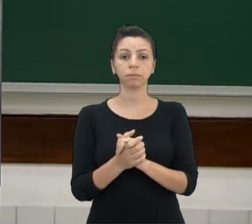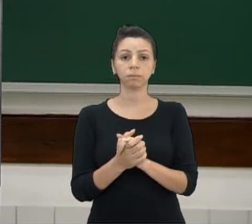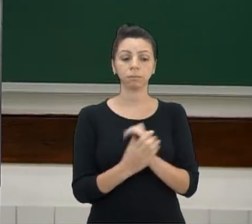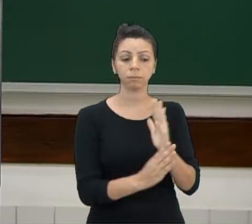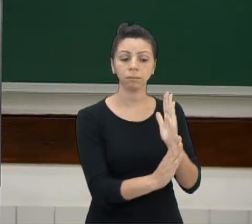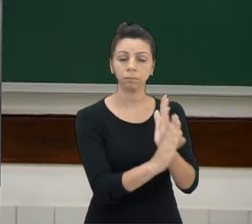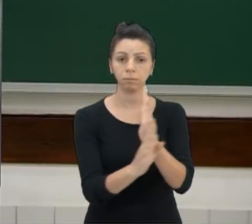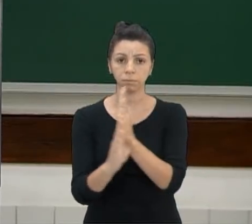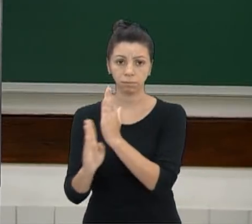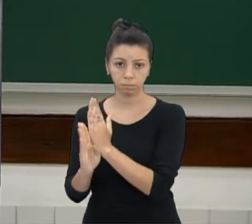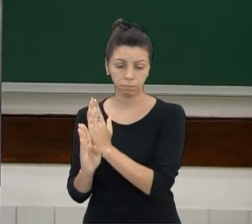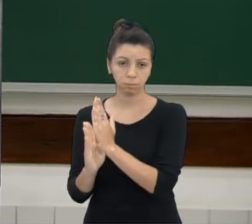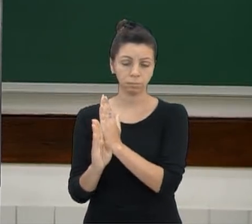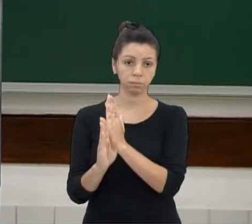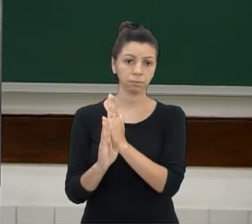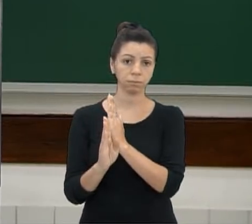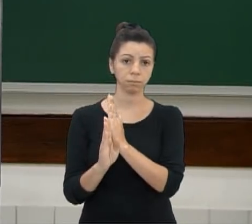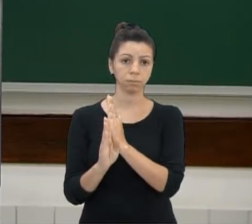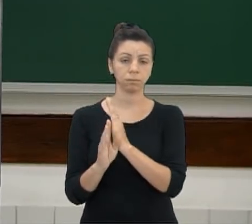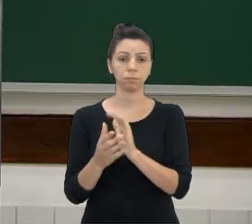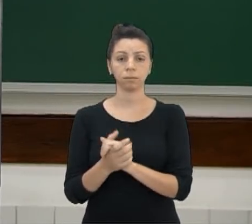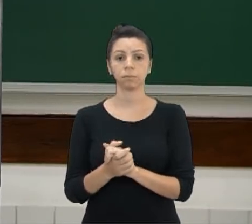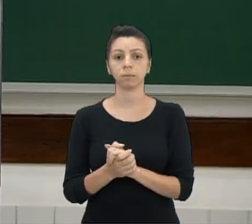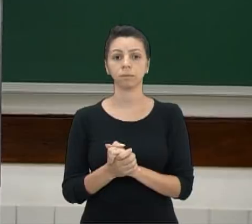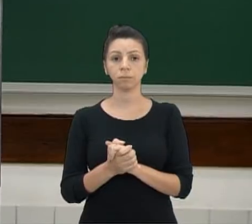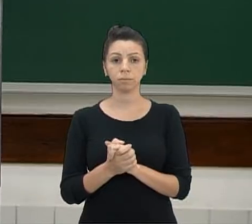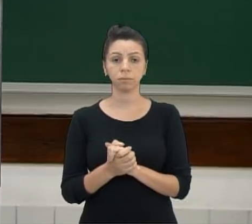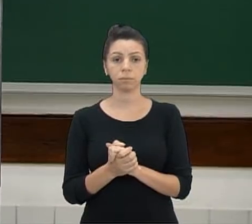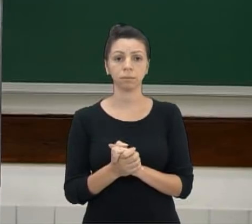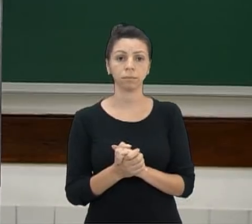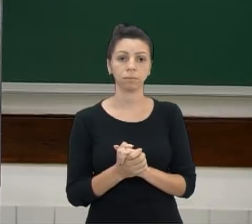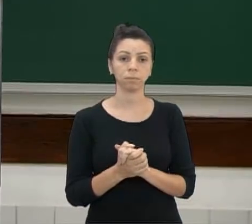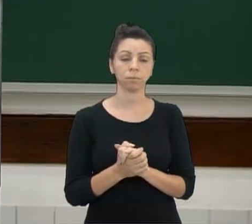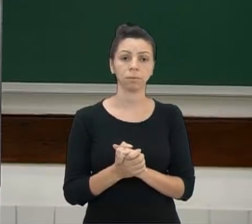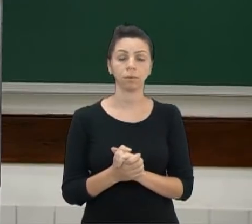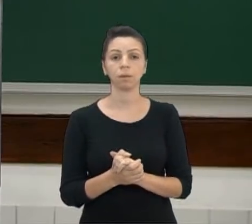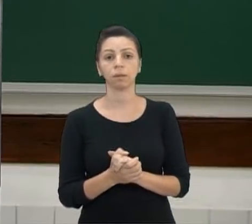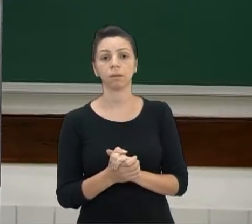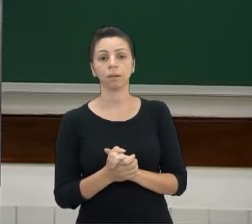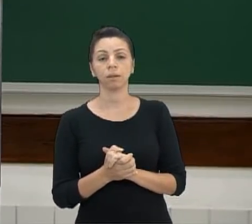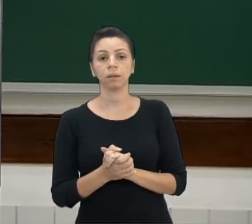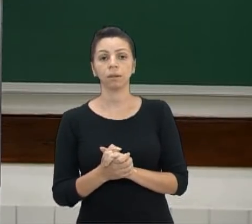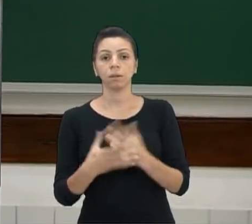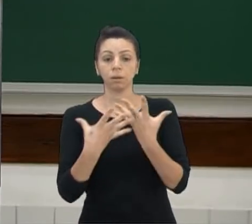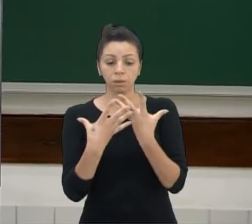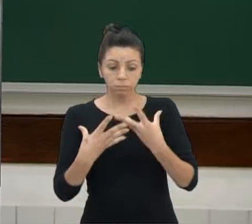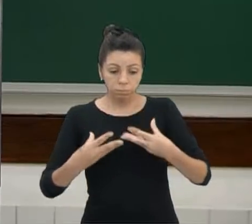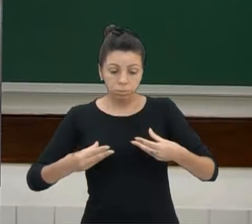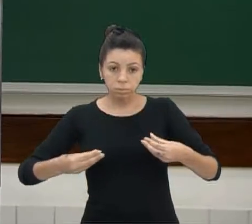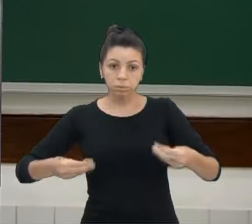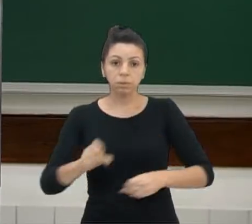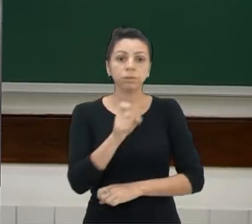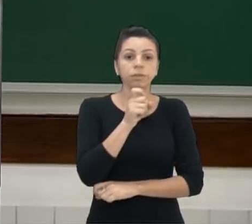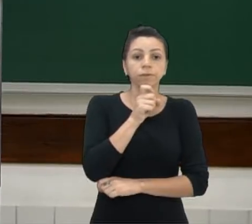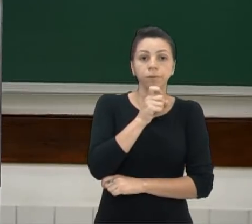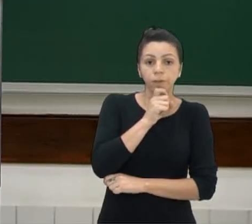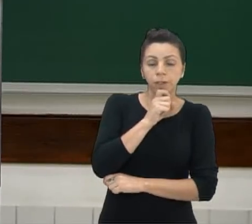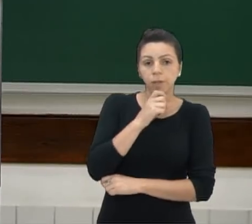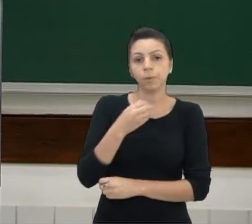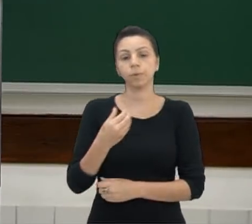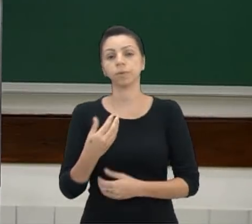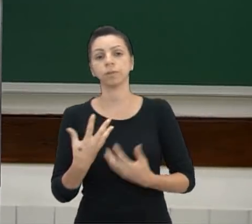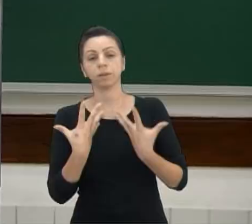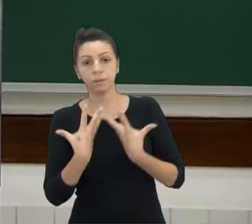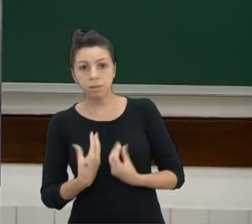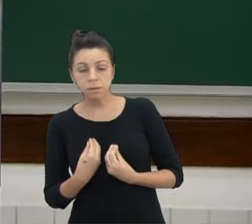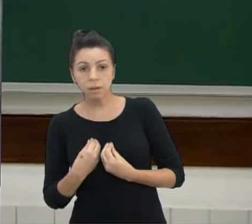algumas propriedades dela, que atenuava a sensação de frio, de cansaço, e vários